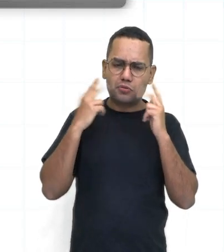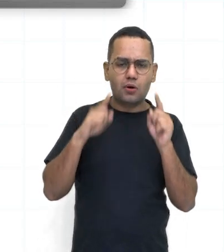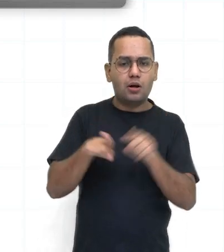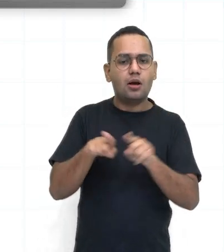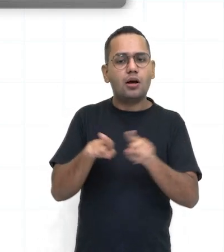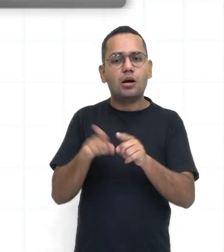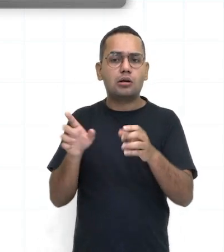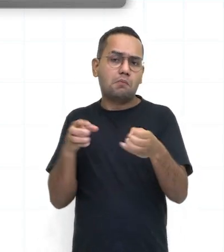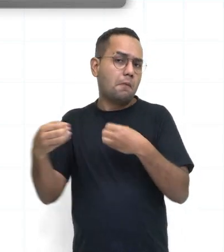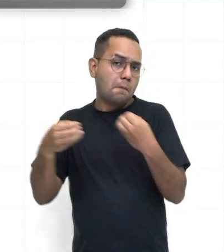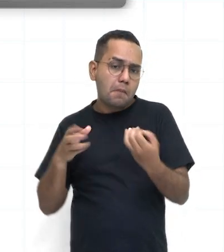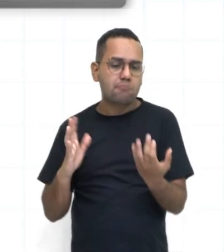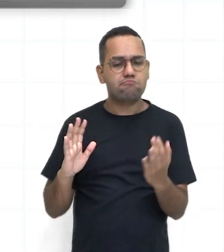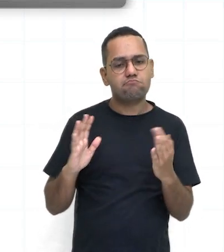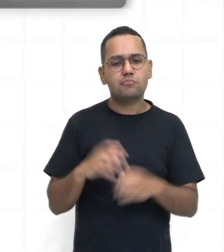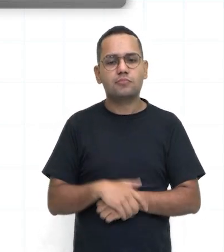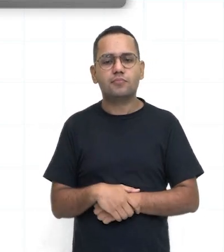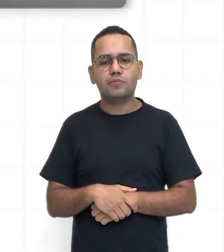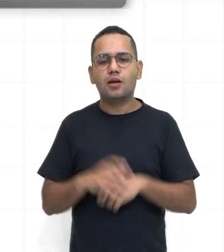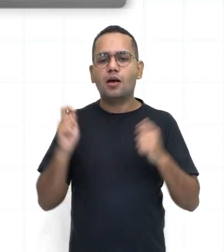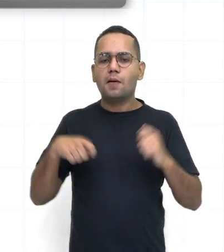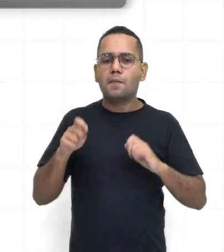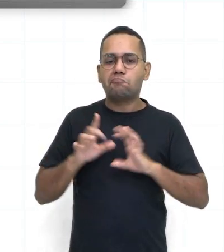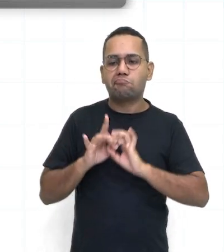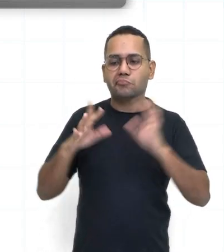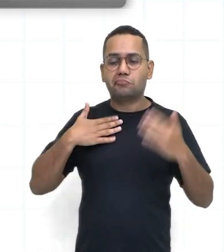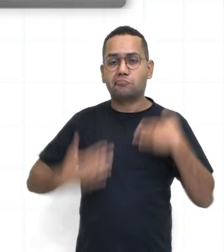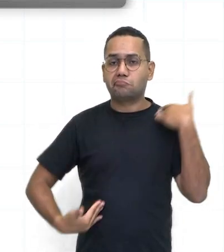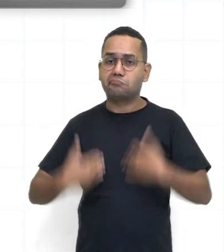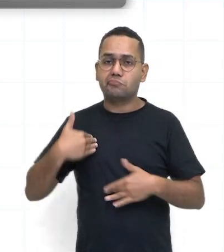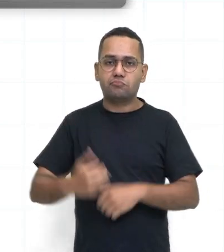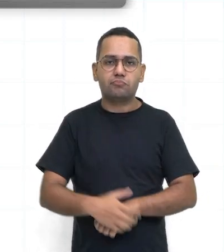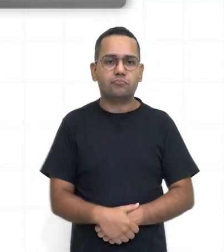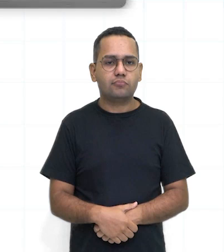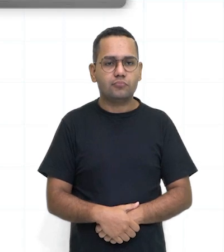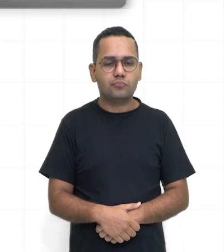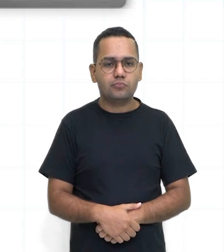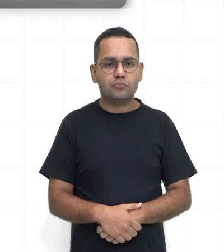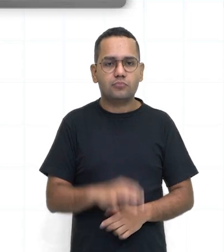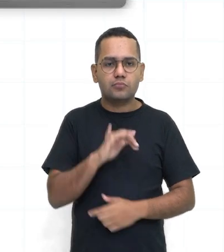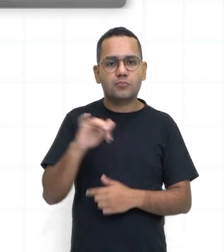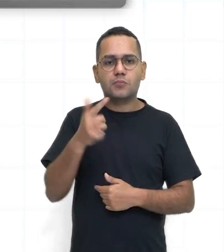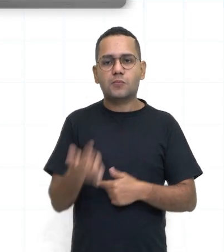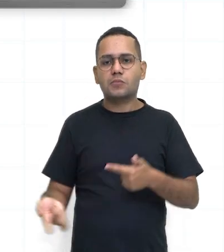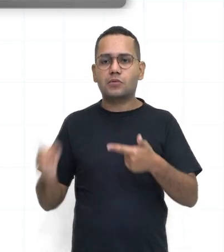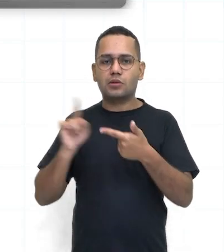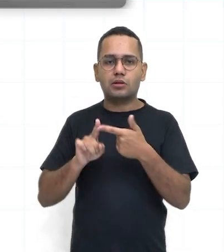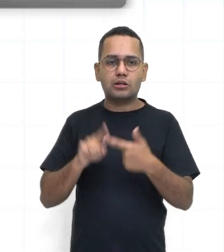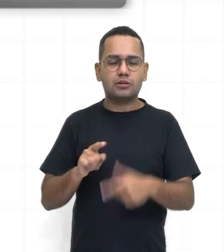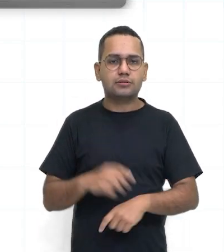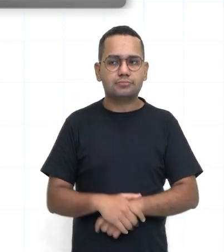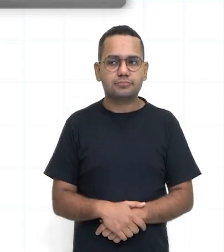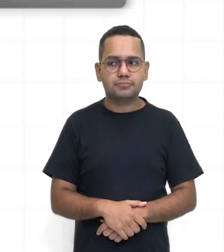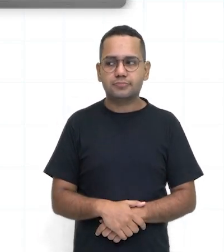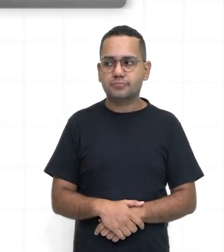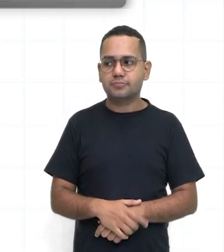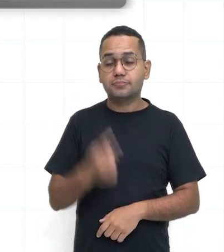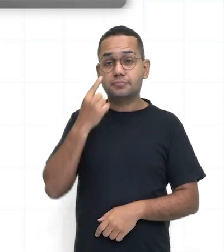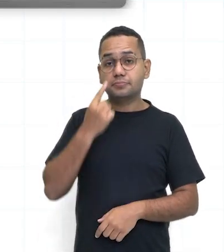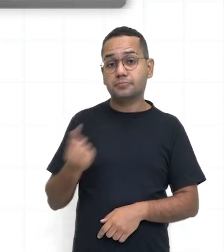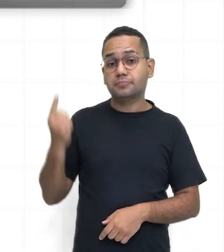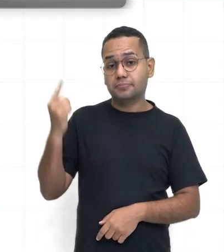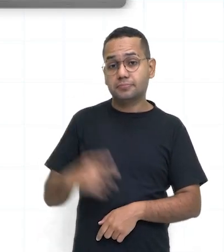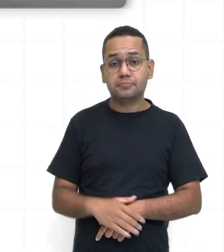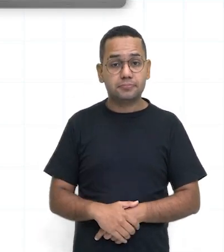e expressivos, permitindo maior liberdade corporal, conexão com o chão. Os